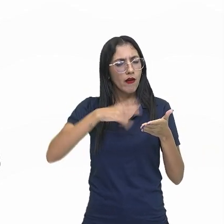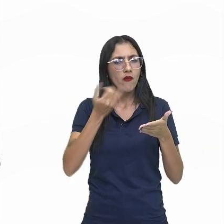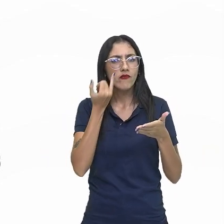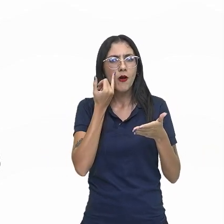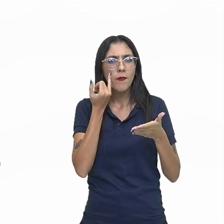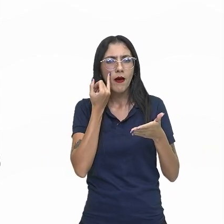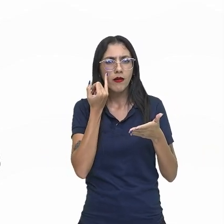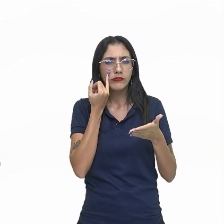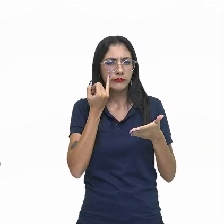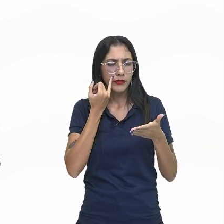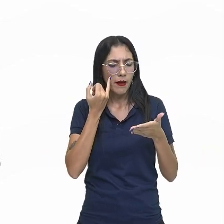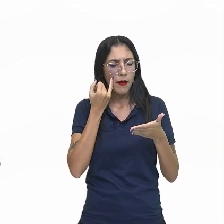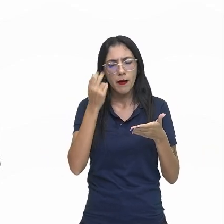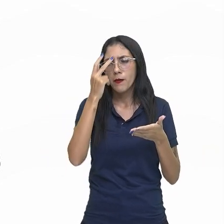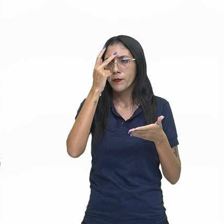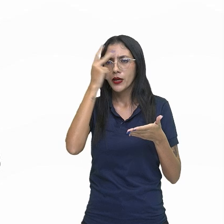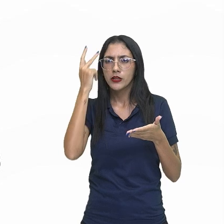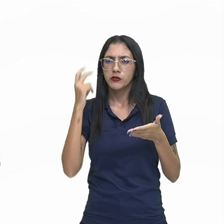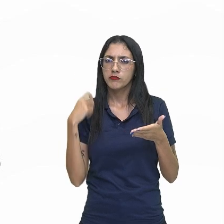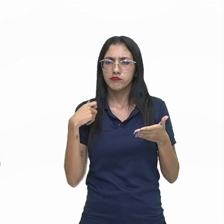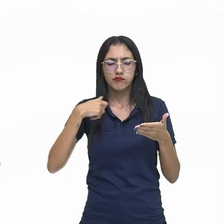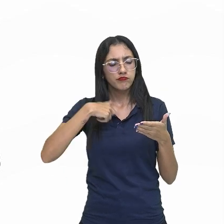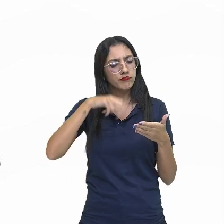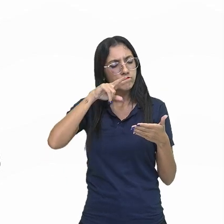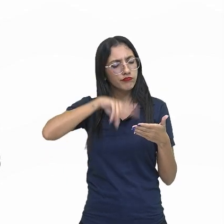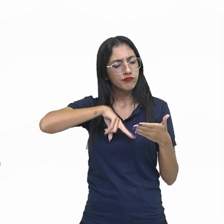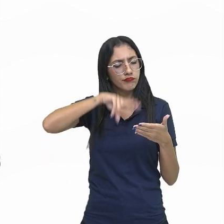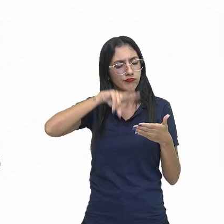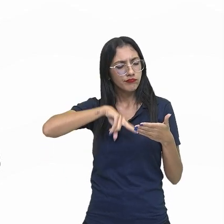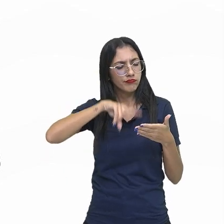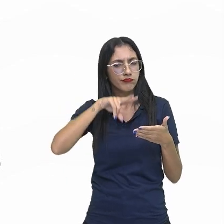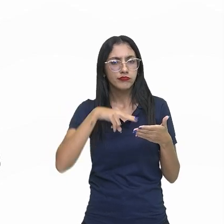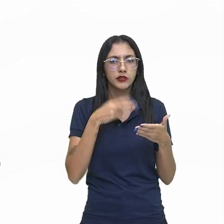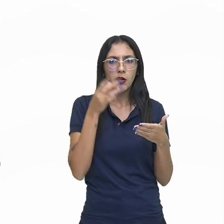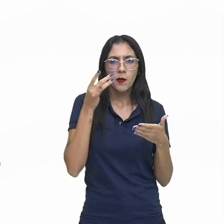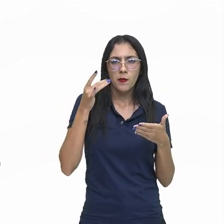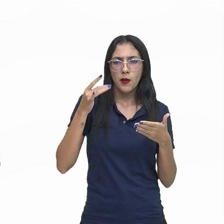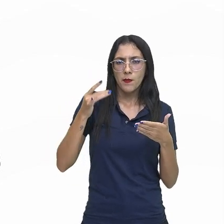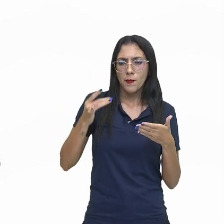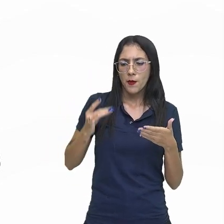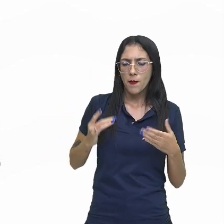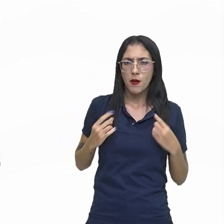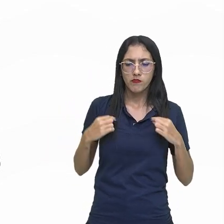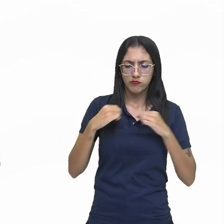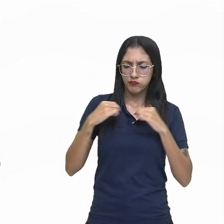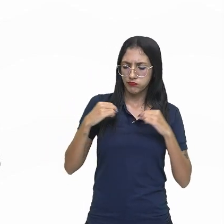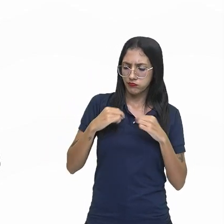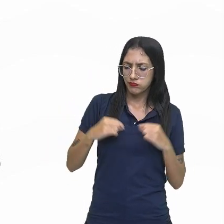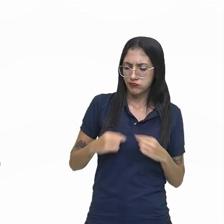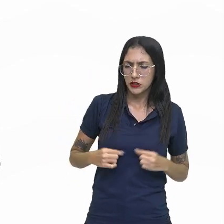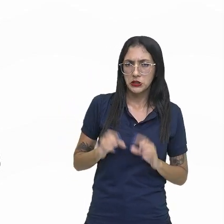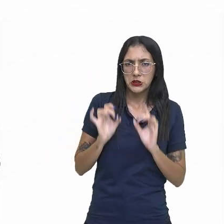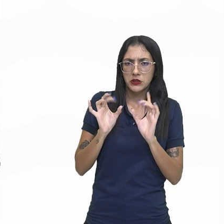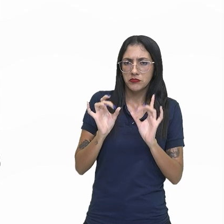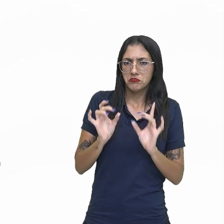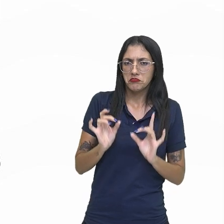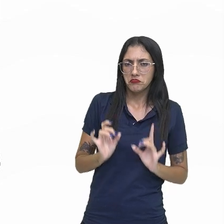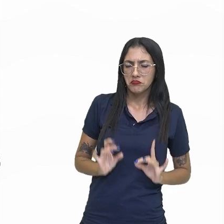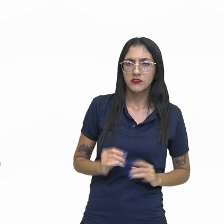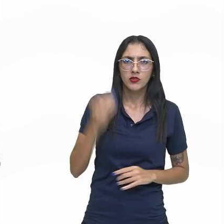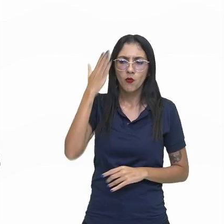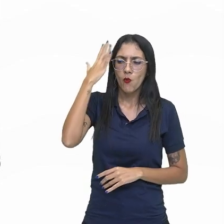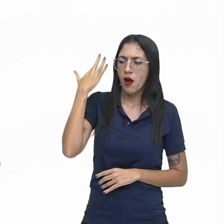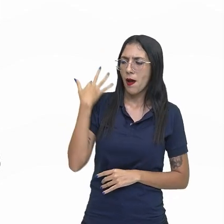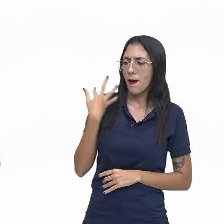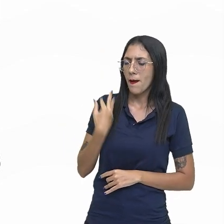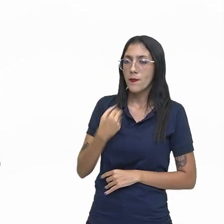no seu roupão de manhã de fazenda preta, bordado a sutache com largos botões de madrepérola. O cabelo